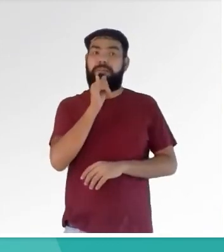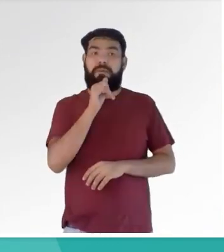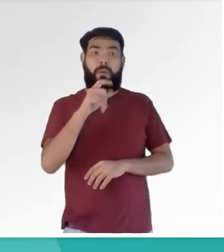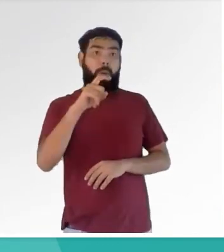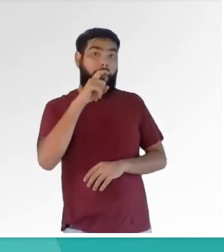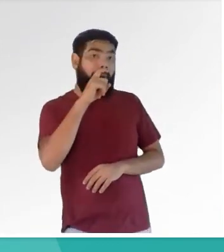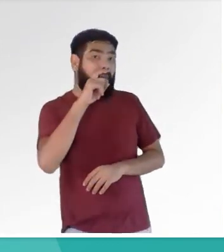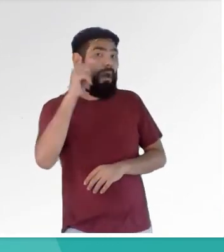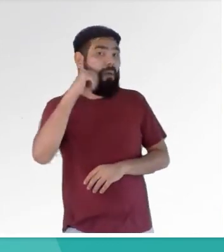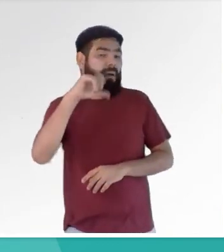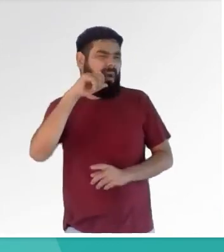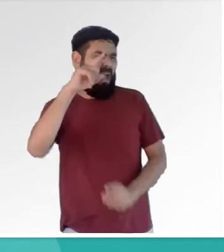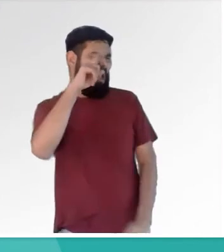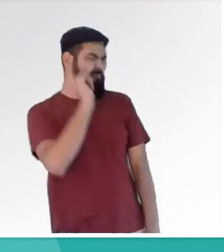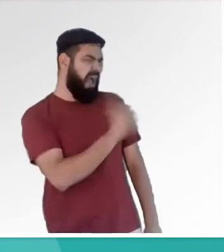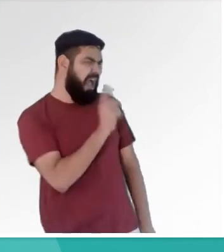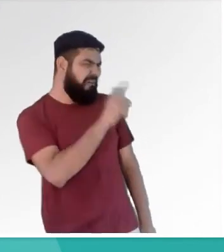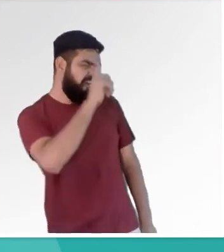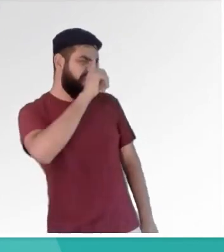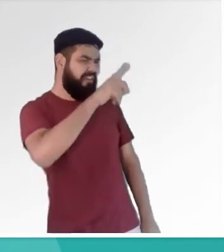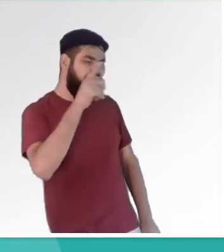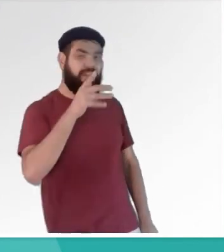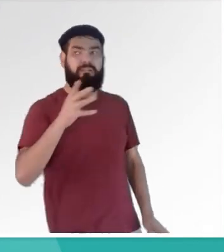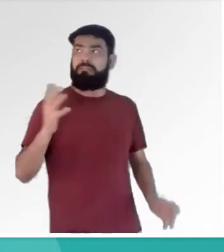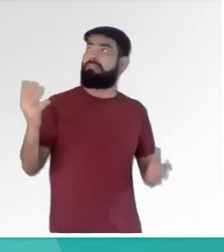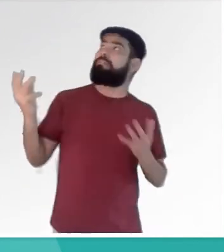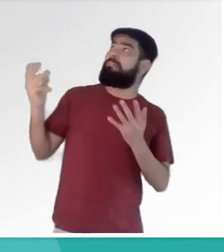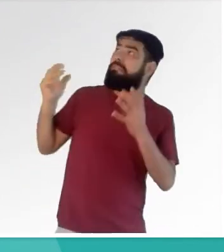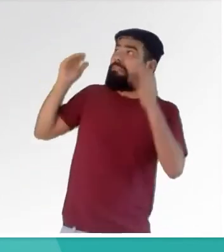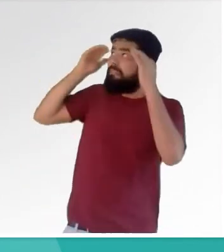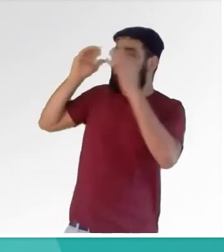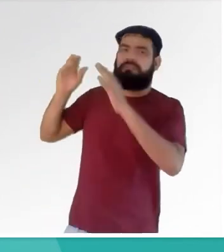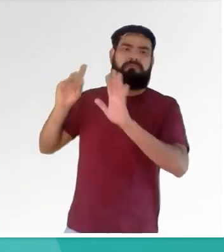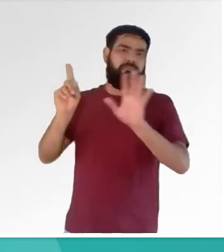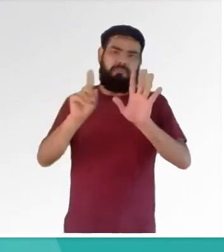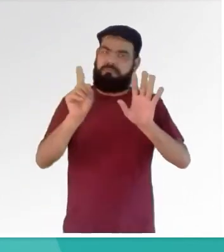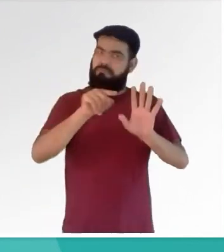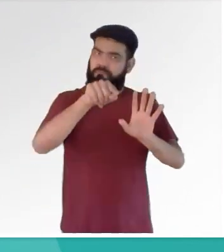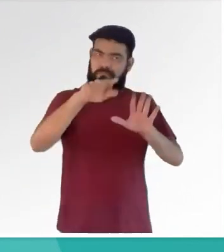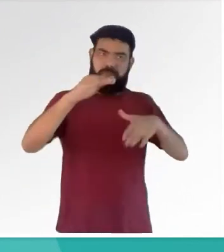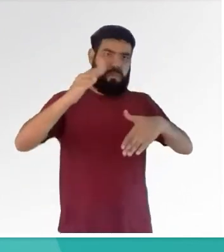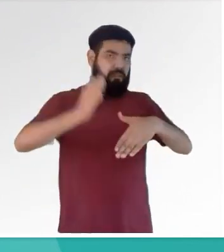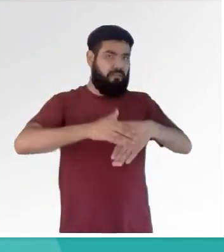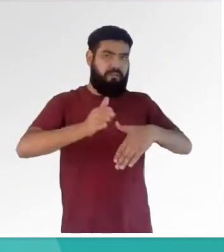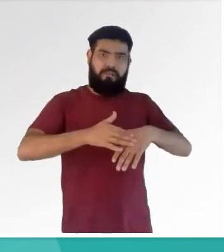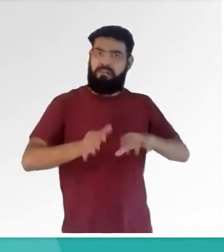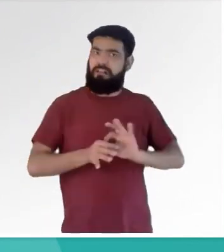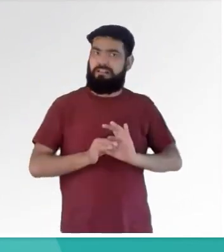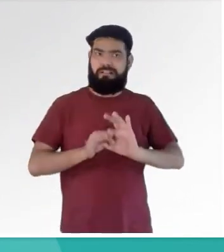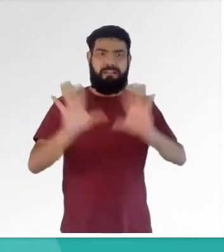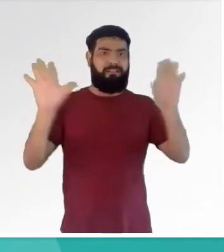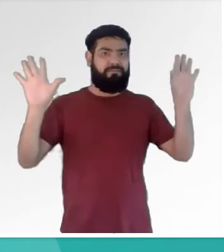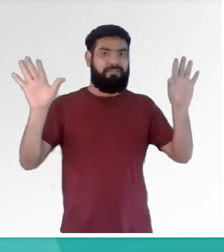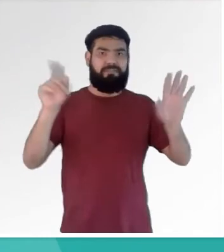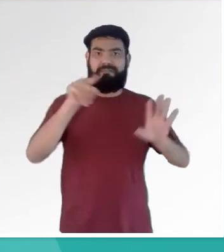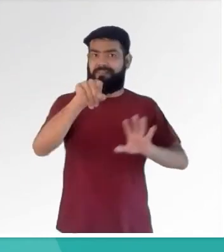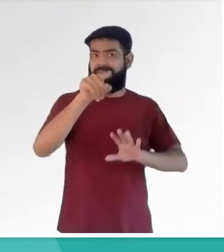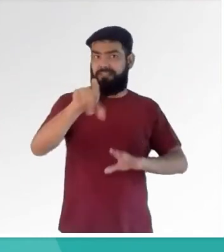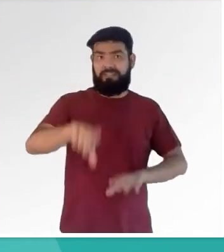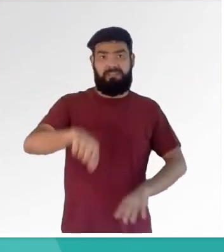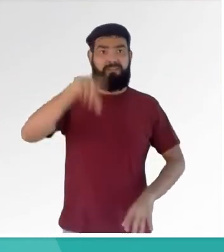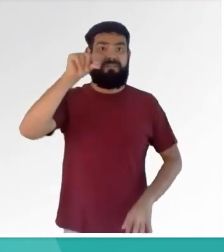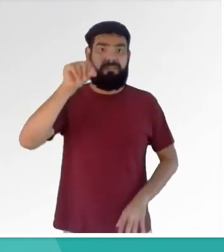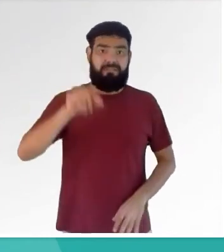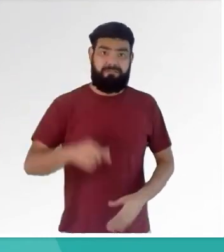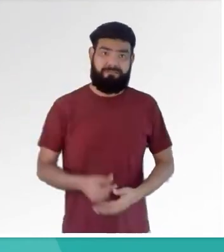sua liberdade, né, seguir, né, conforme a sua liberdade, conforme a sua consciência. Então